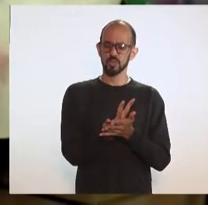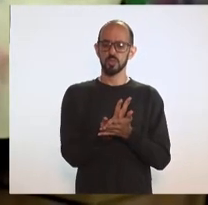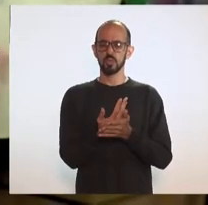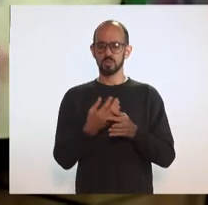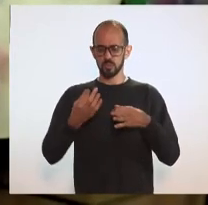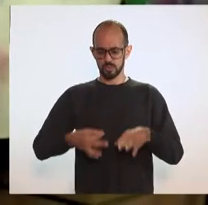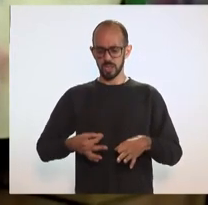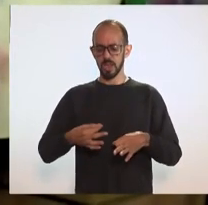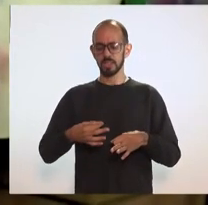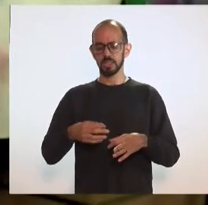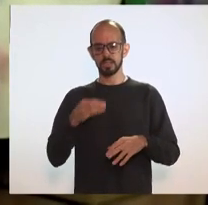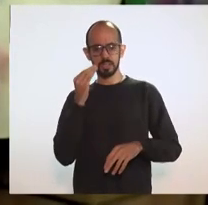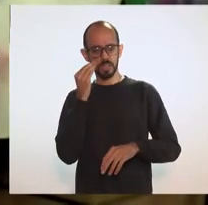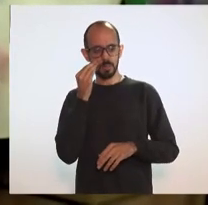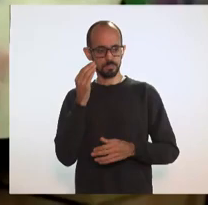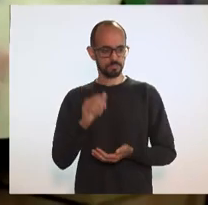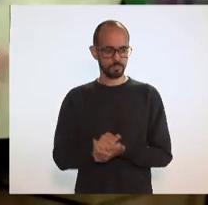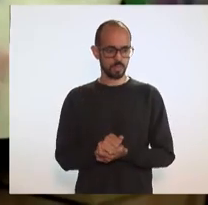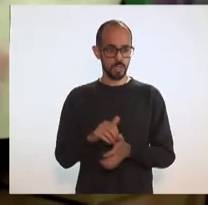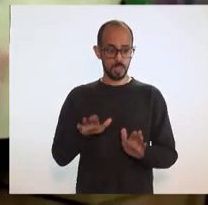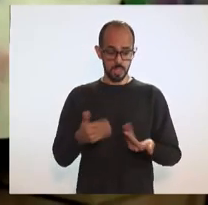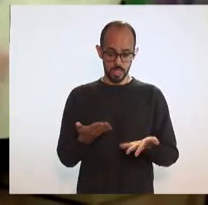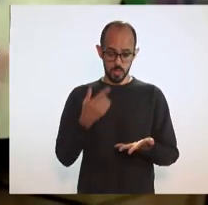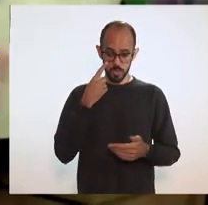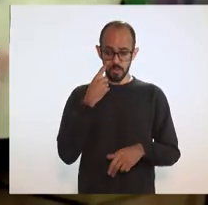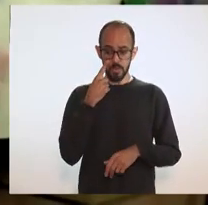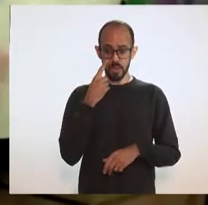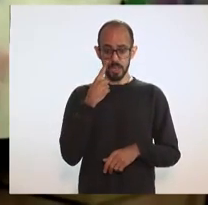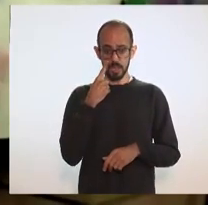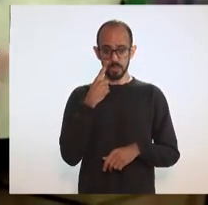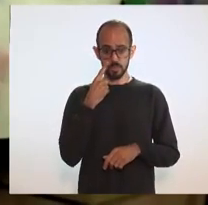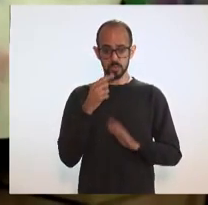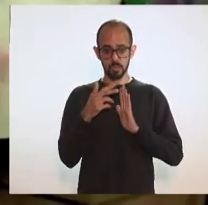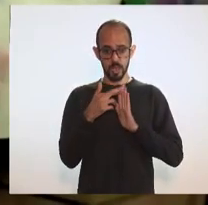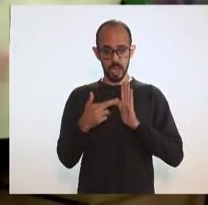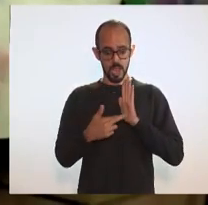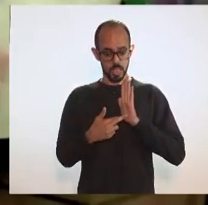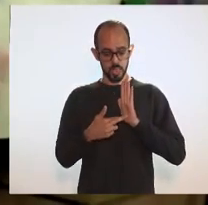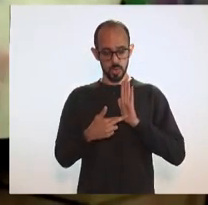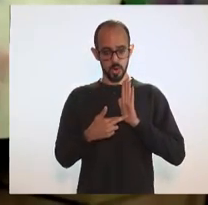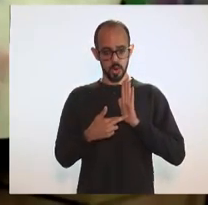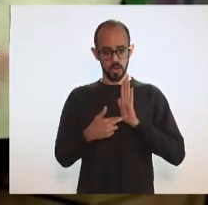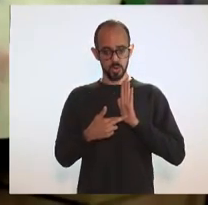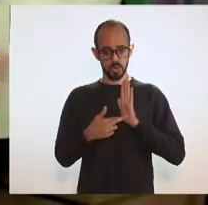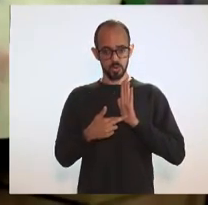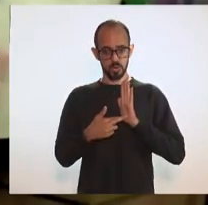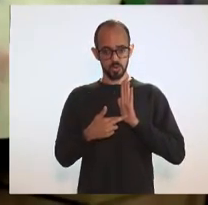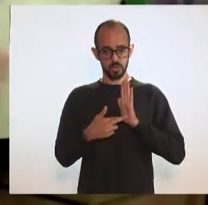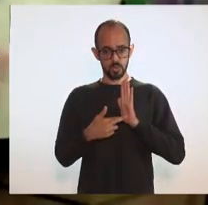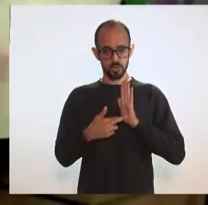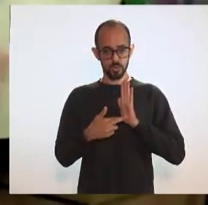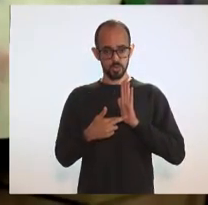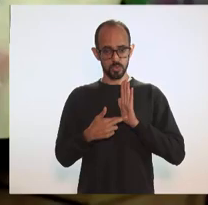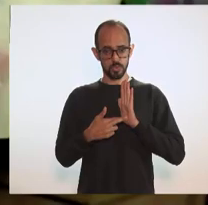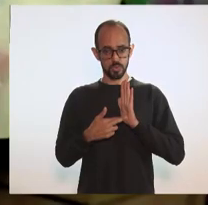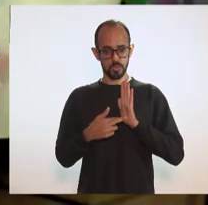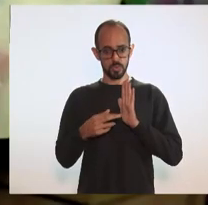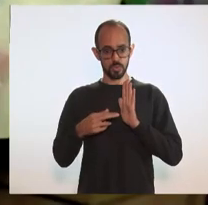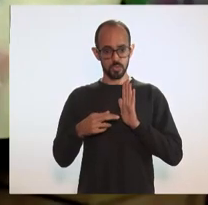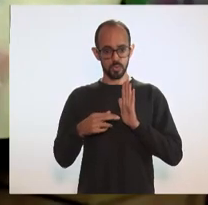olhando no relatório que saiu agora pelo um painel